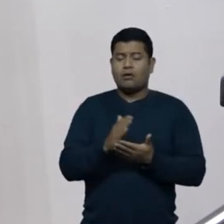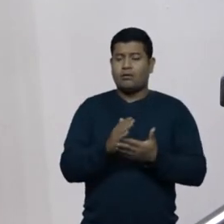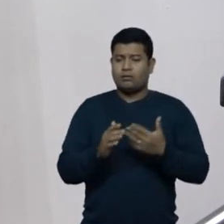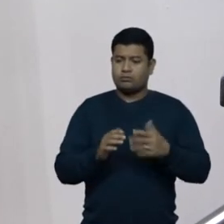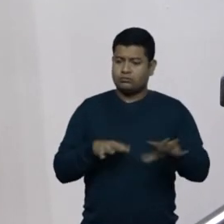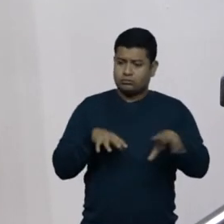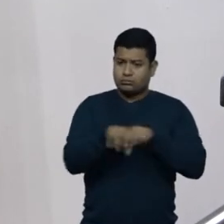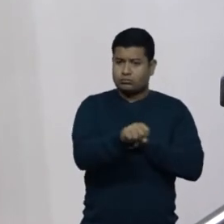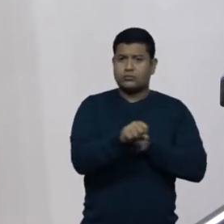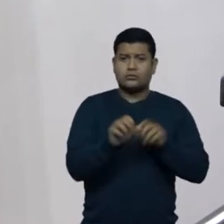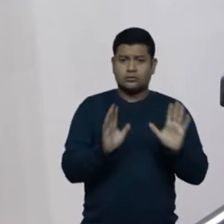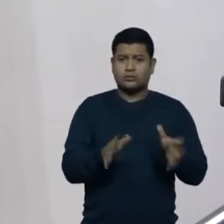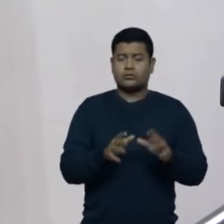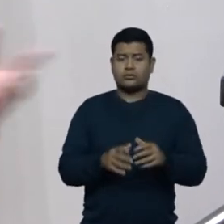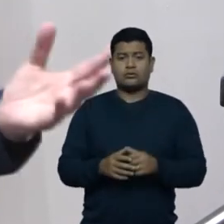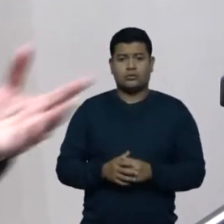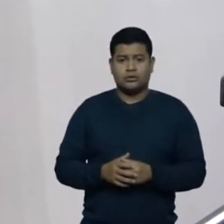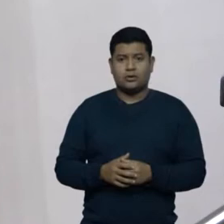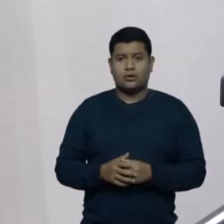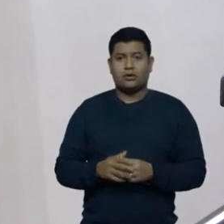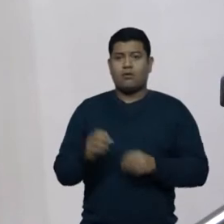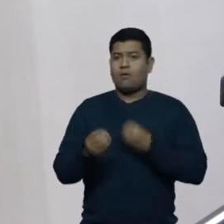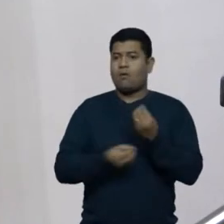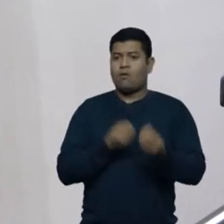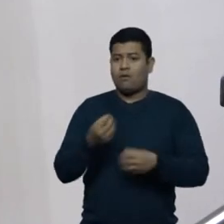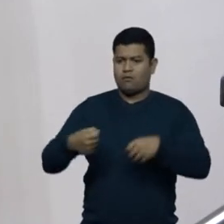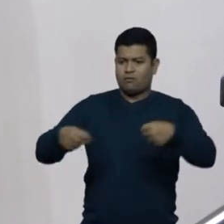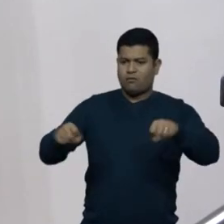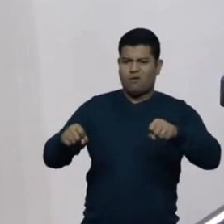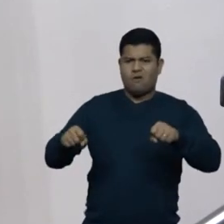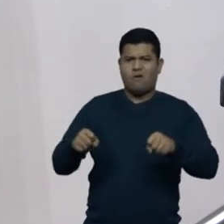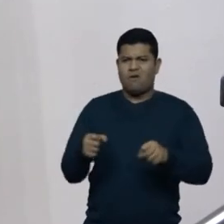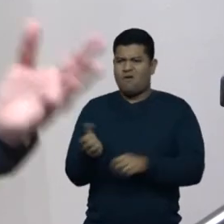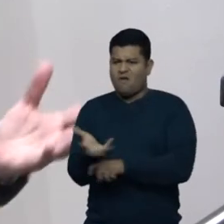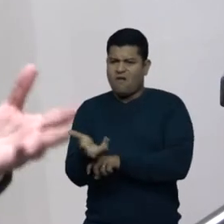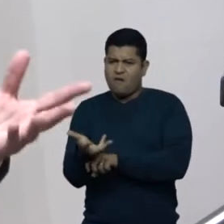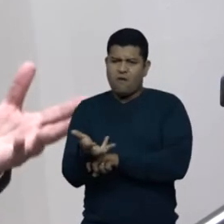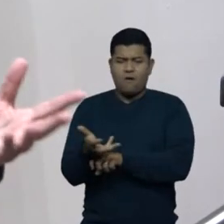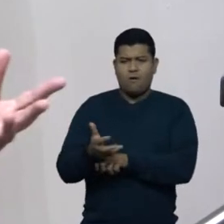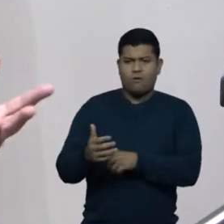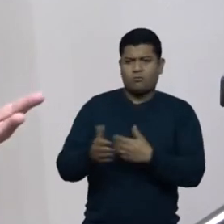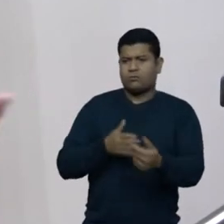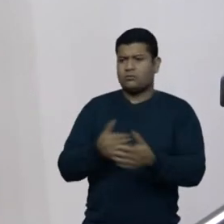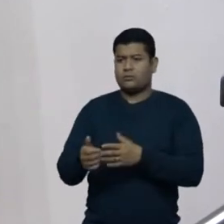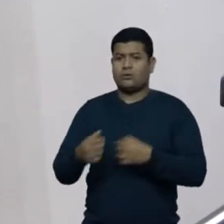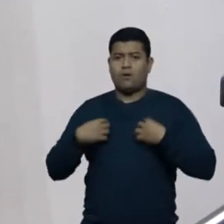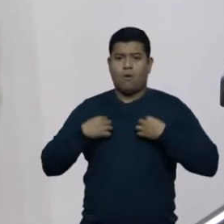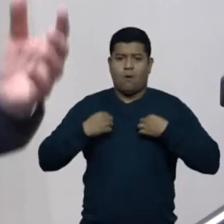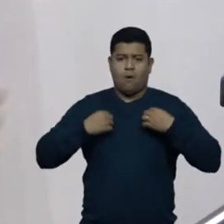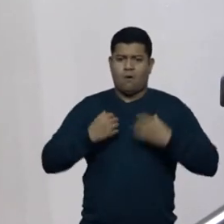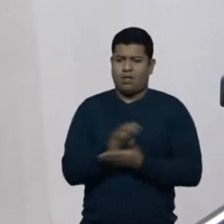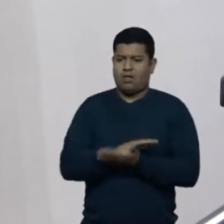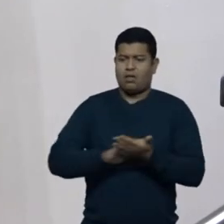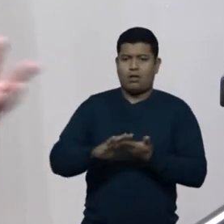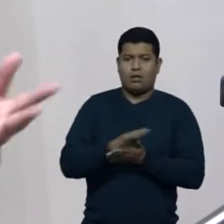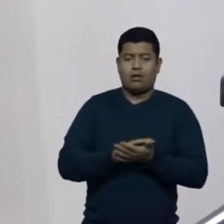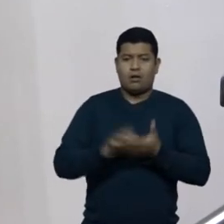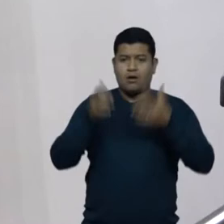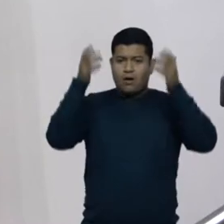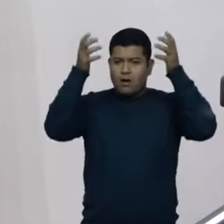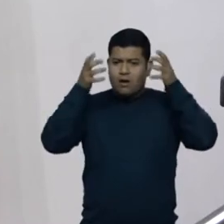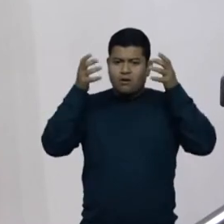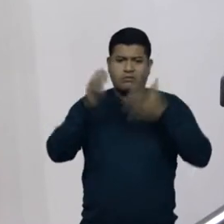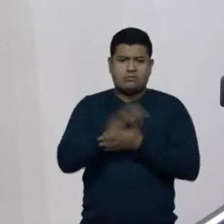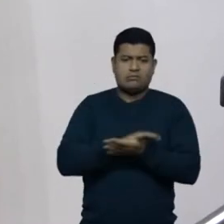instruídos, andando de moto em alta velocidade, sem roupa, sem capacete, sem